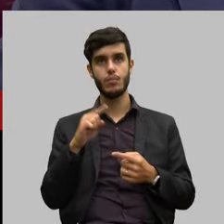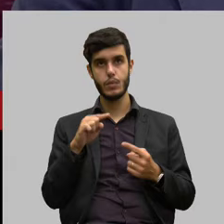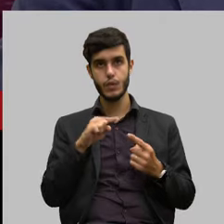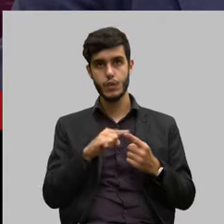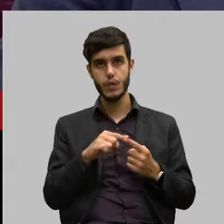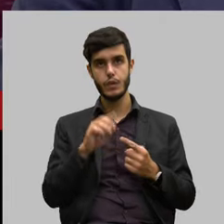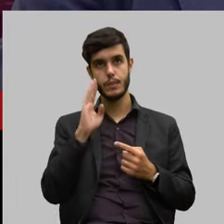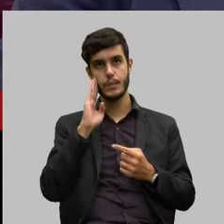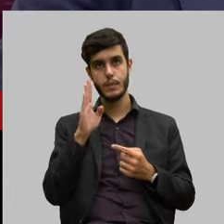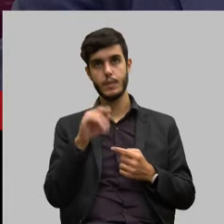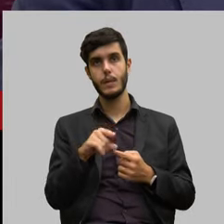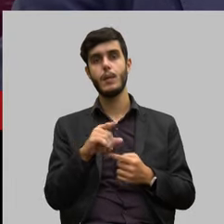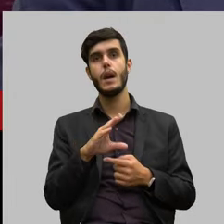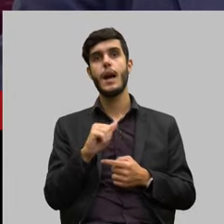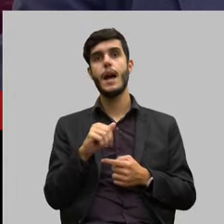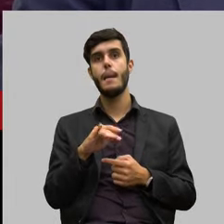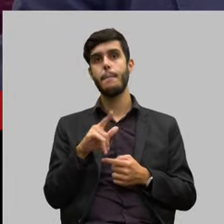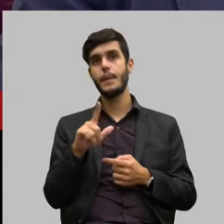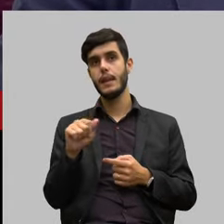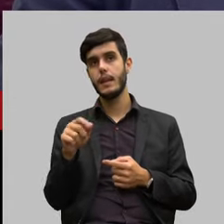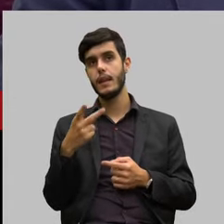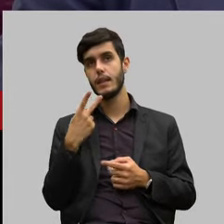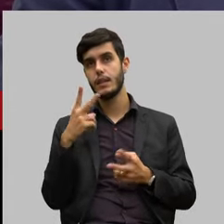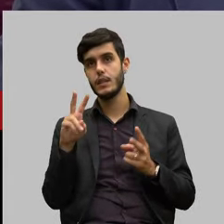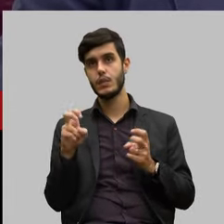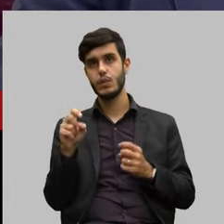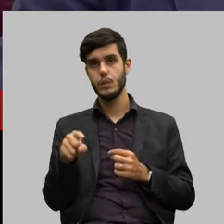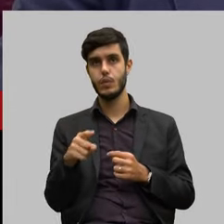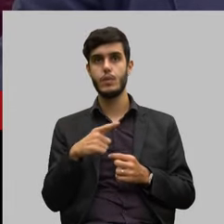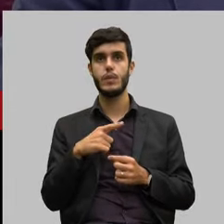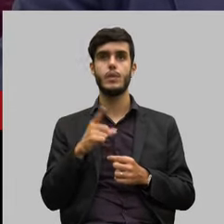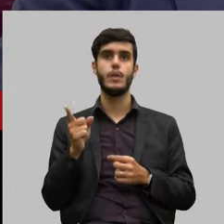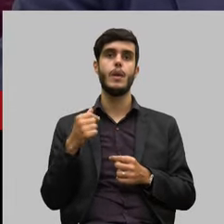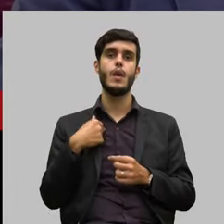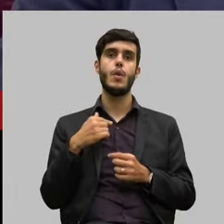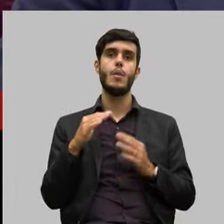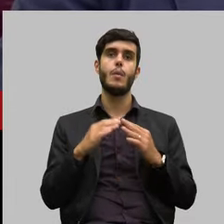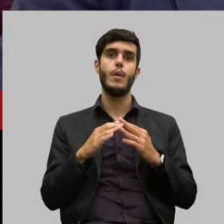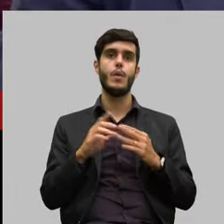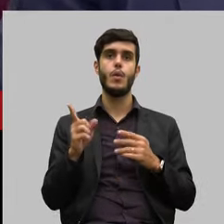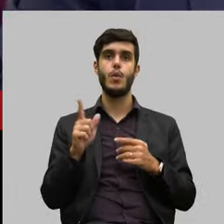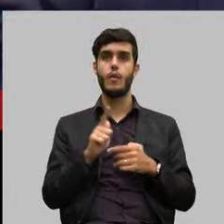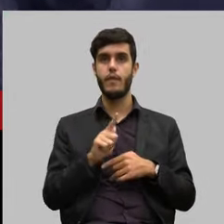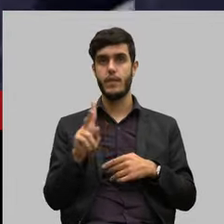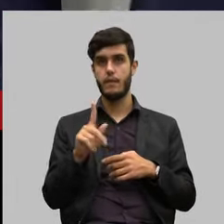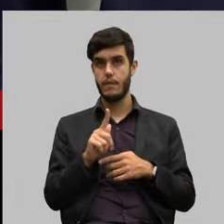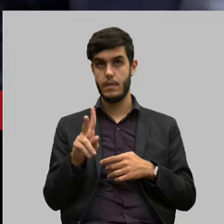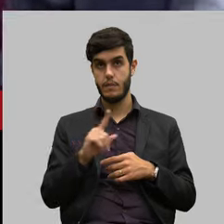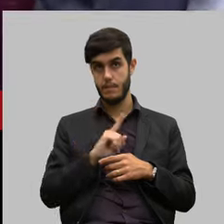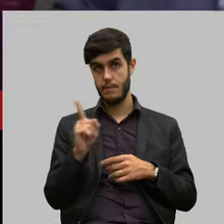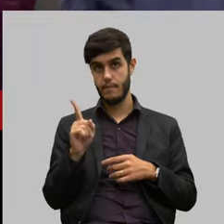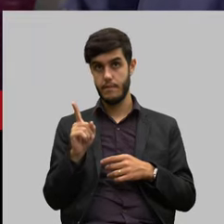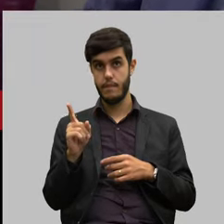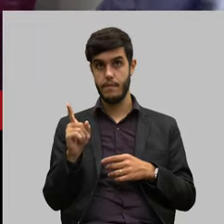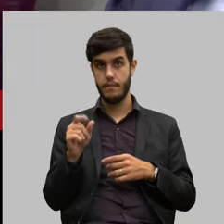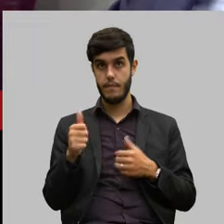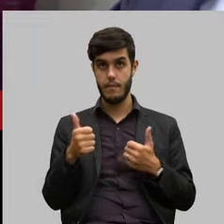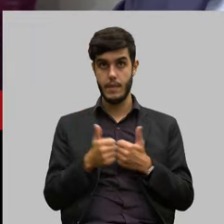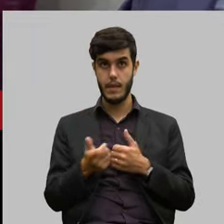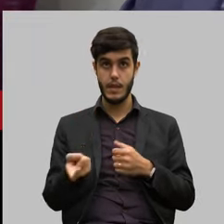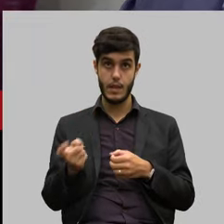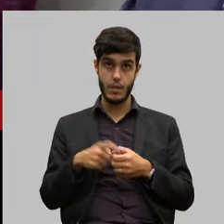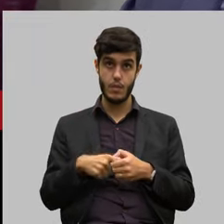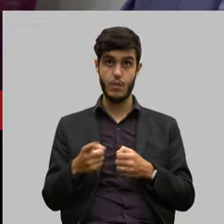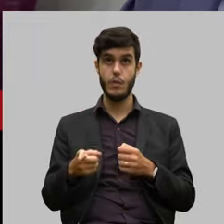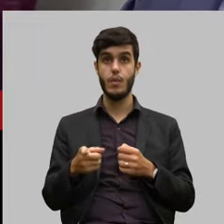sobre participante lá do comitê deor eu moro em Governador Valadares totalmente ligado a O Retorno das obras do Hospital